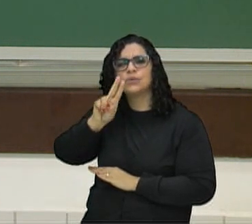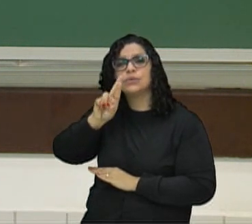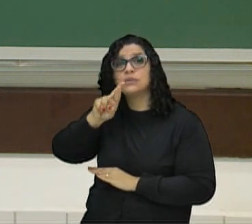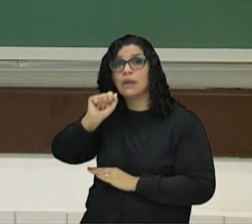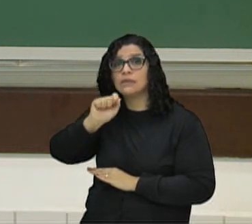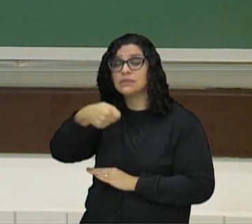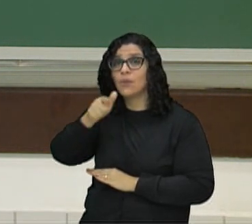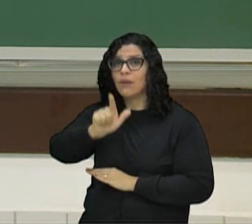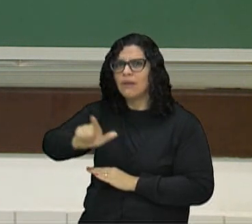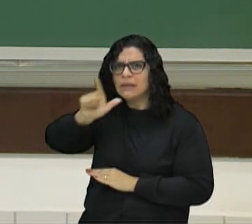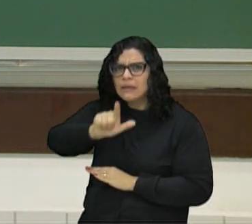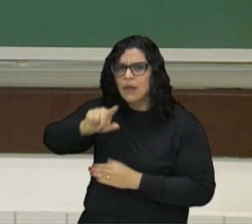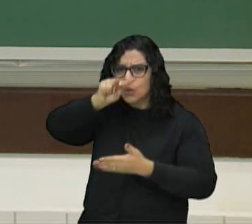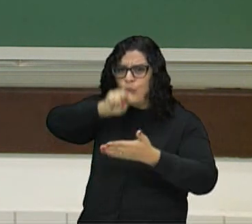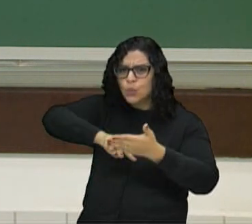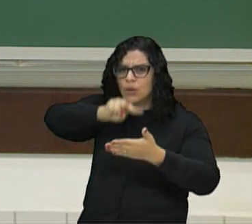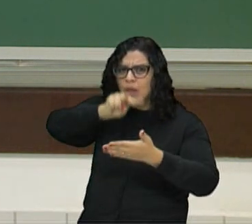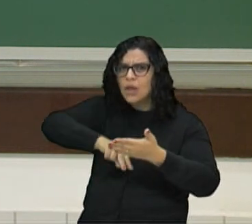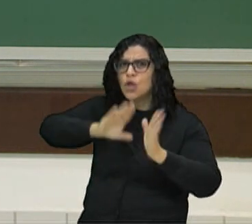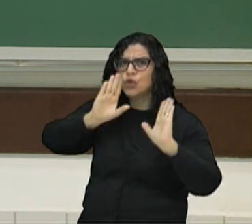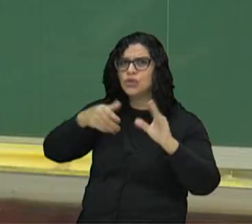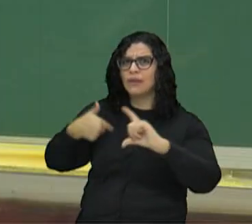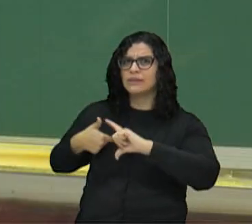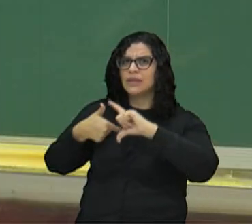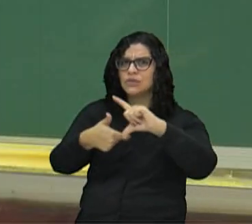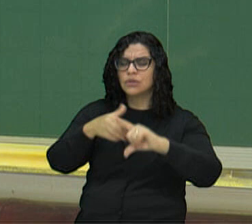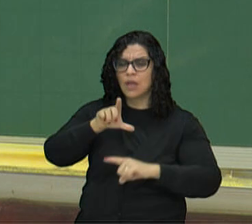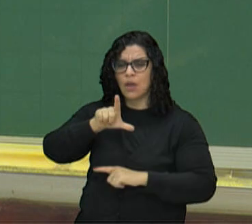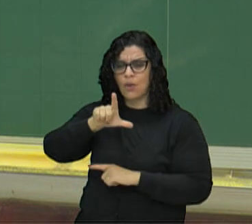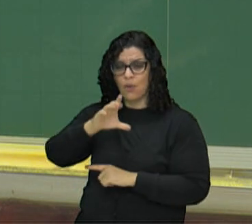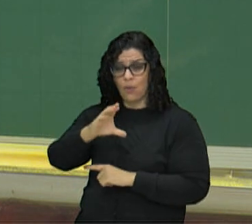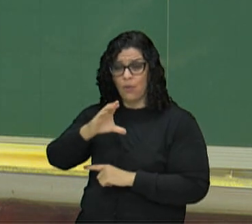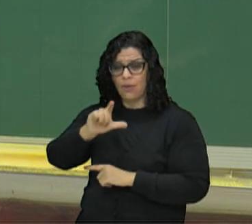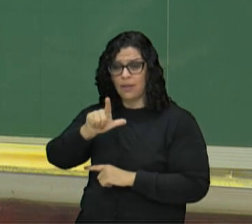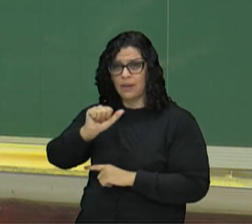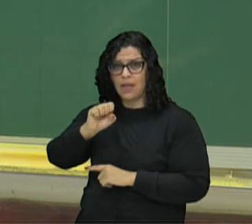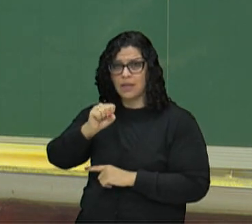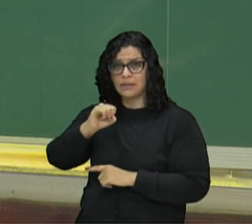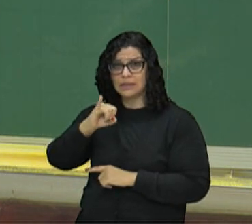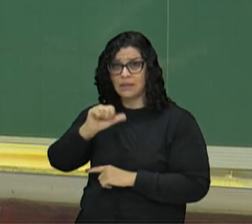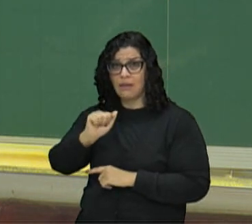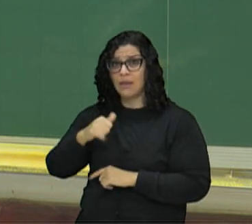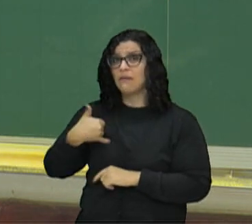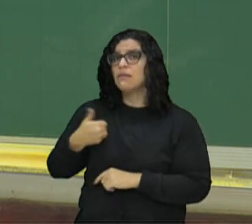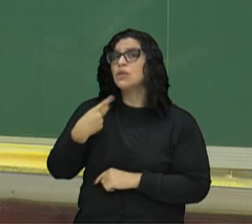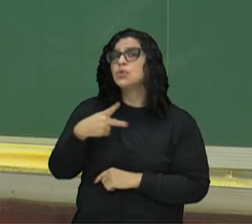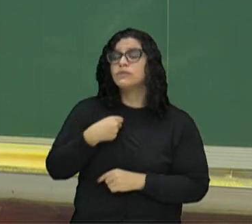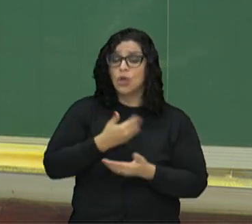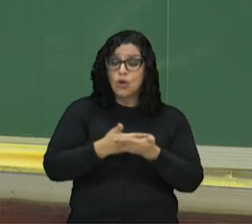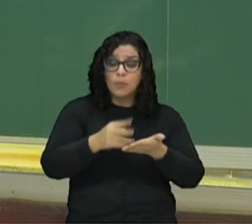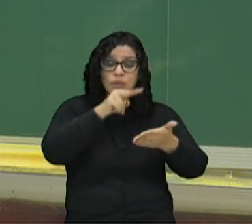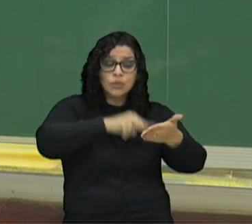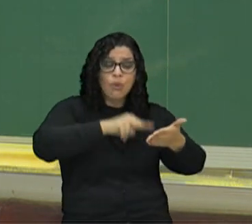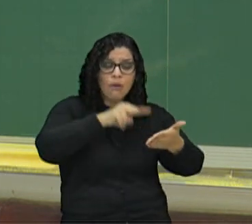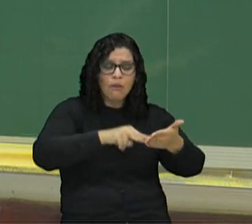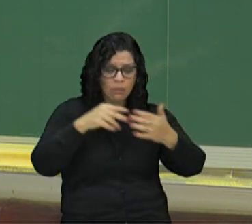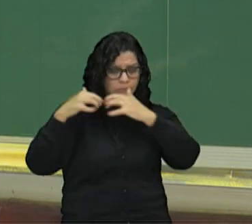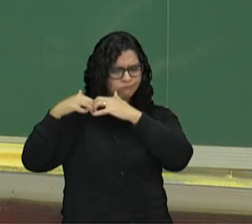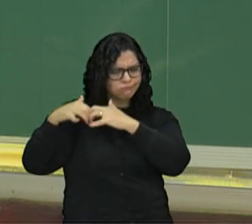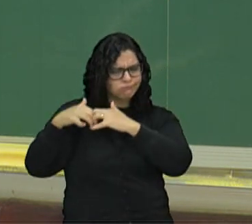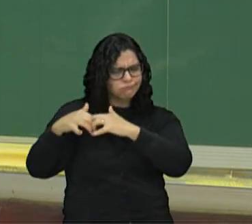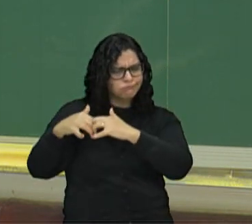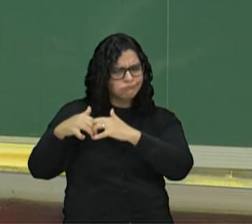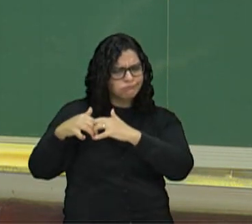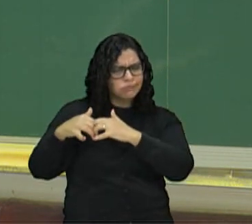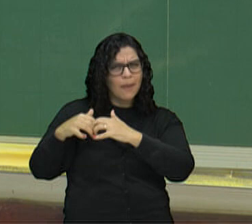E quantos anos você tinha quando você começou a ler? Faça essa autorreflexão, busque